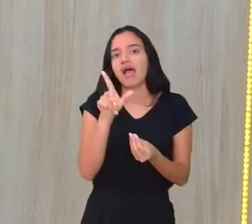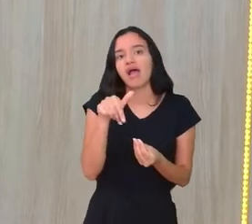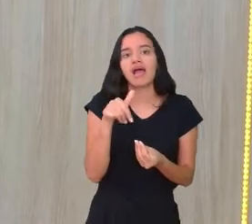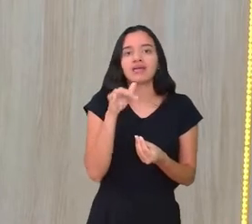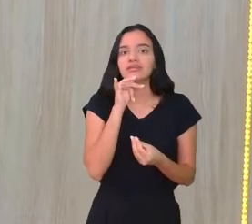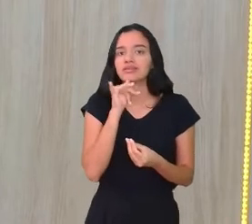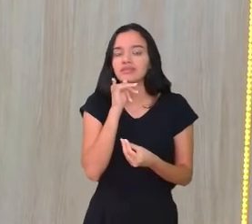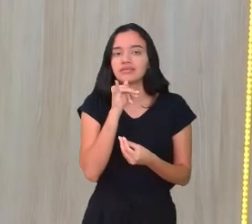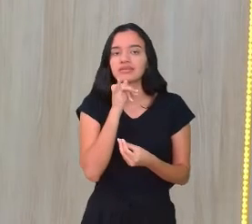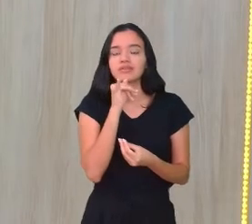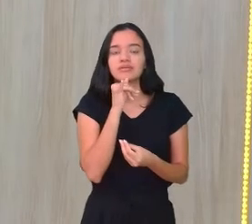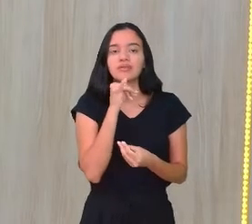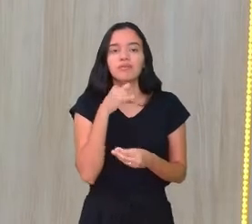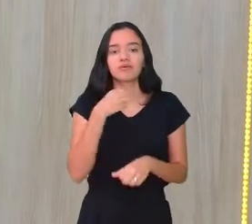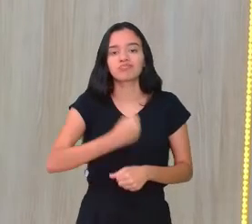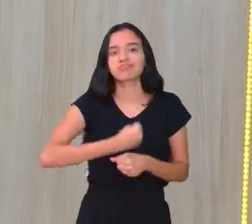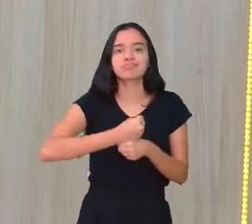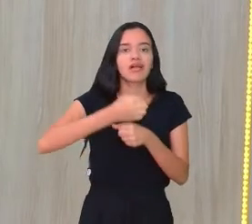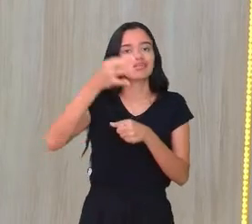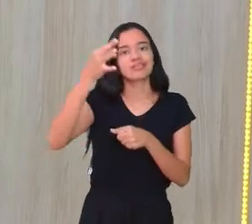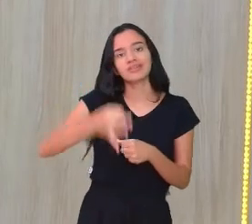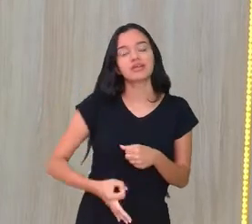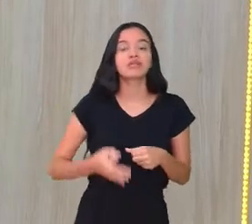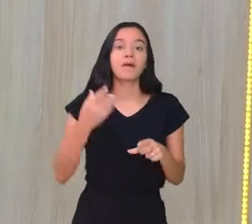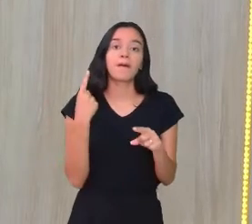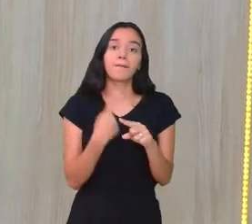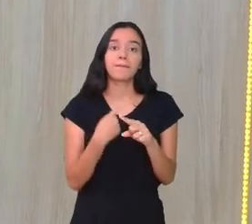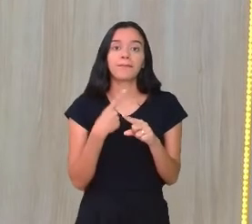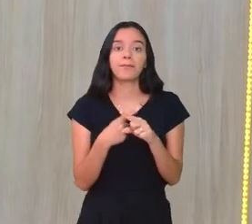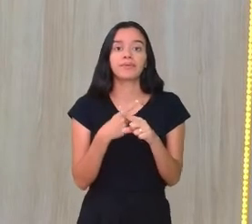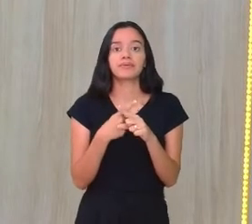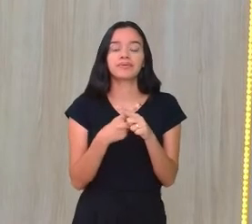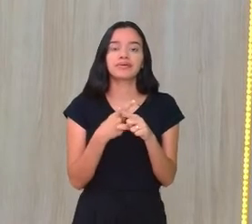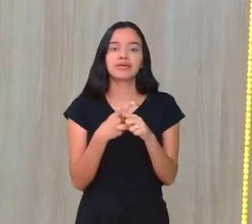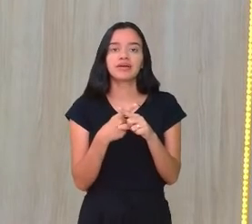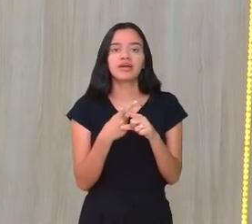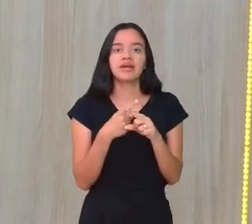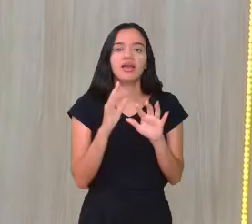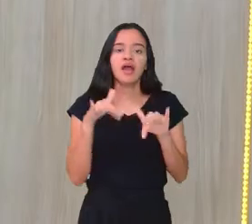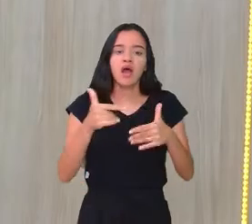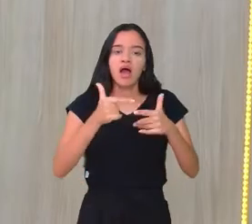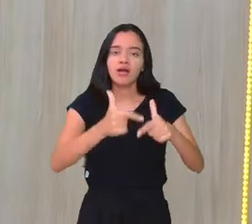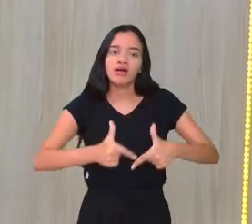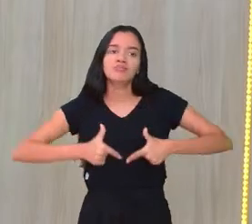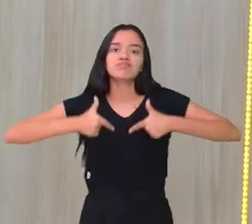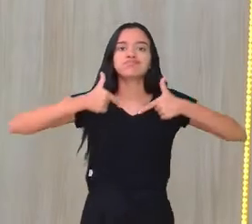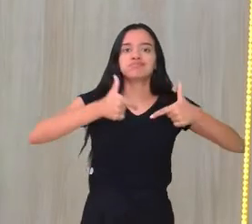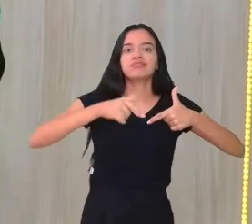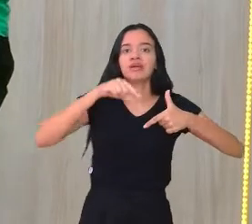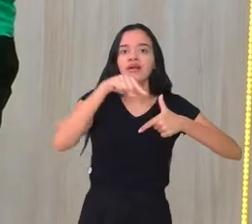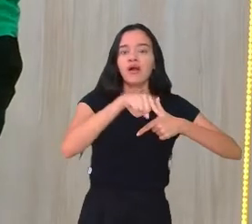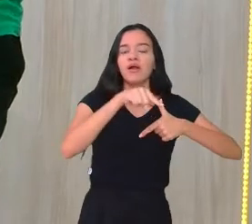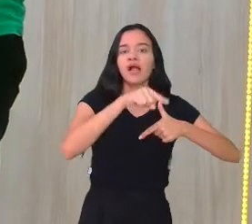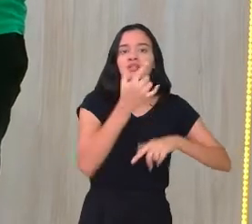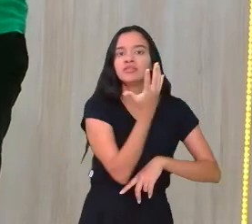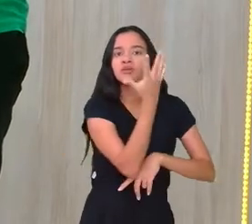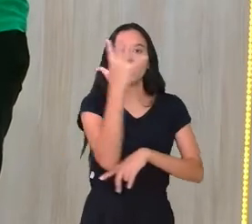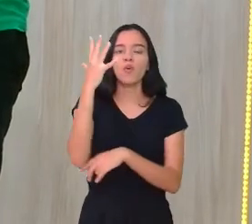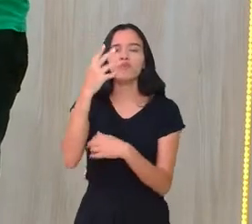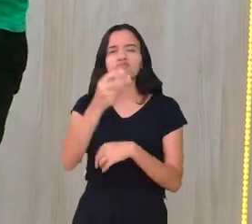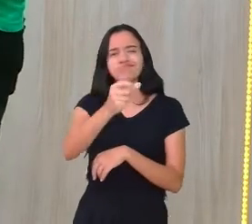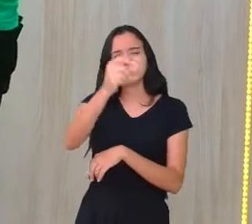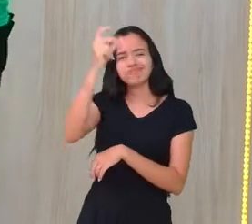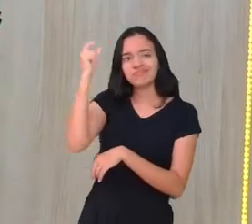seria assim uma obra que não daria muito certo, porque estaria lutando diretamente com uma força que já estava estabelecida há muito tempo